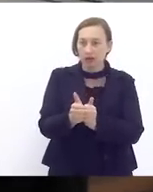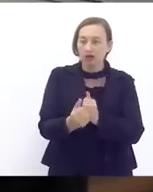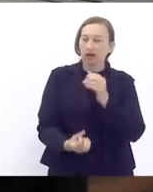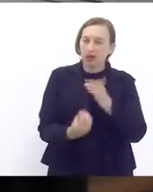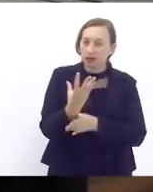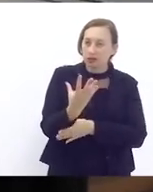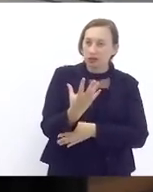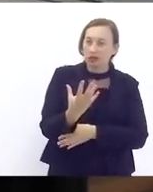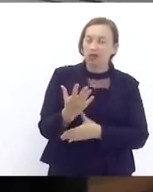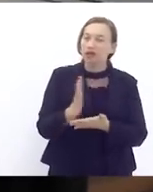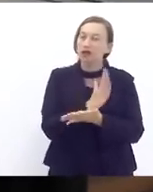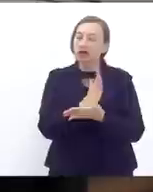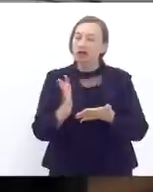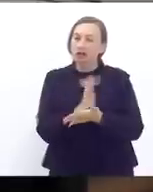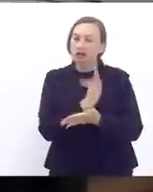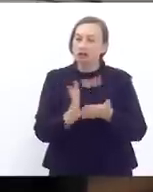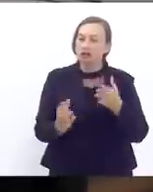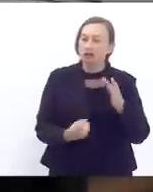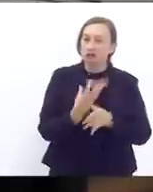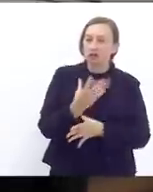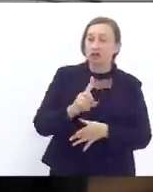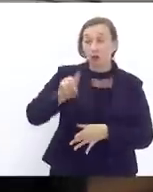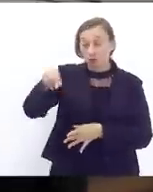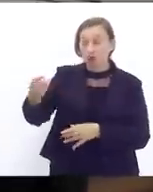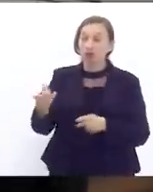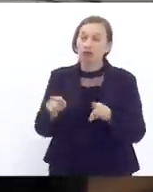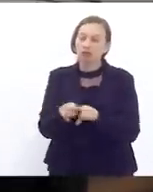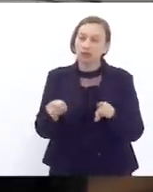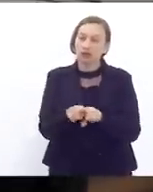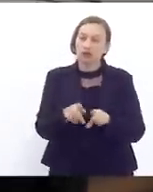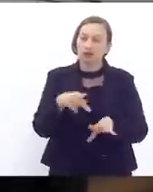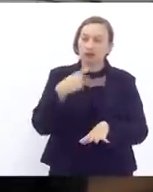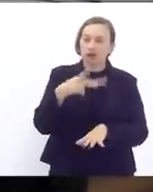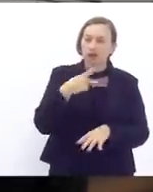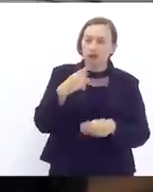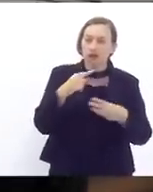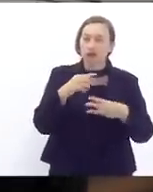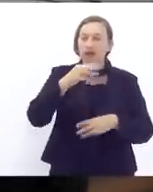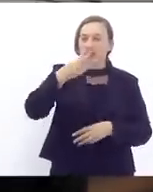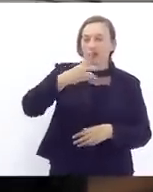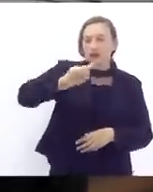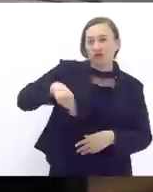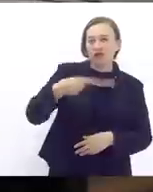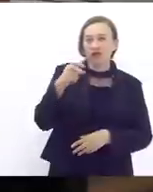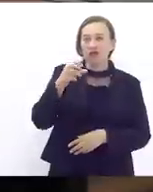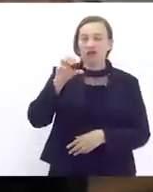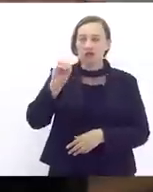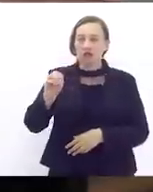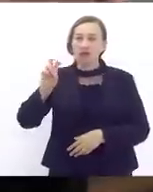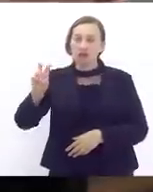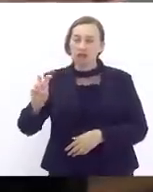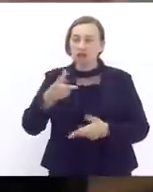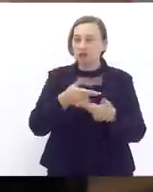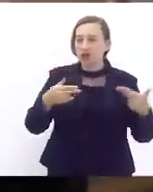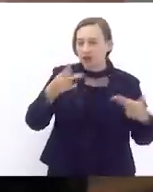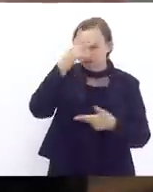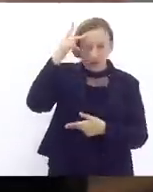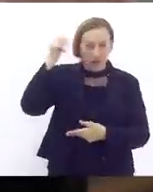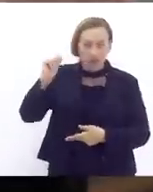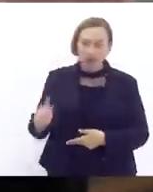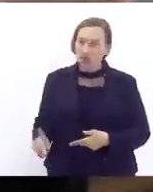vezes sujo temos um outro aqui que a gente vai colocar a questão dos 3,05 várias pensionistas da Fazenda não